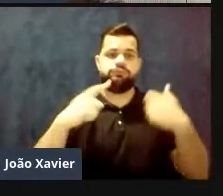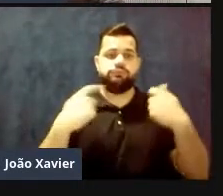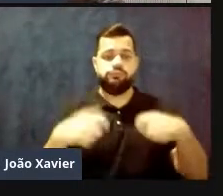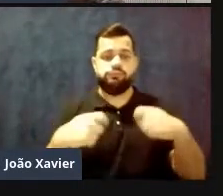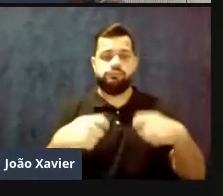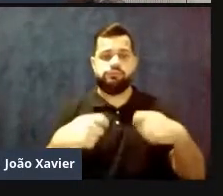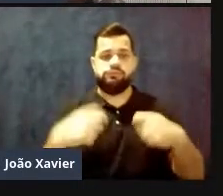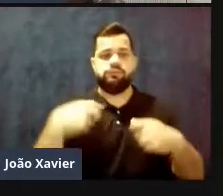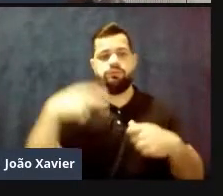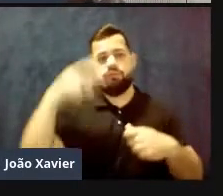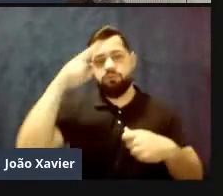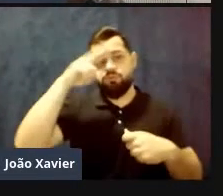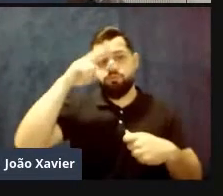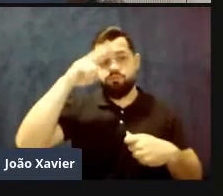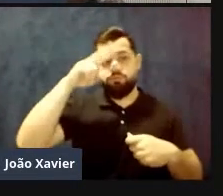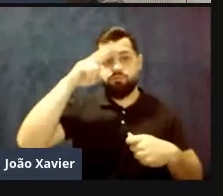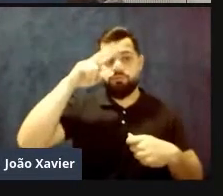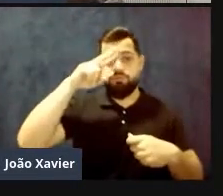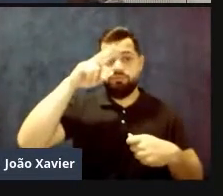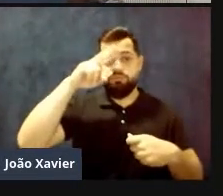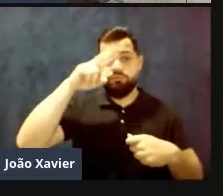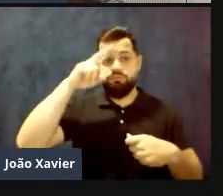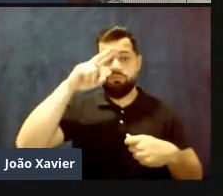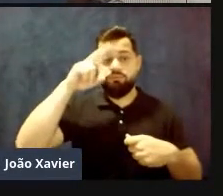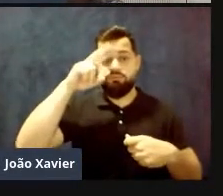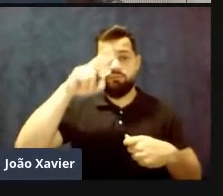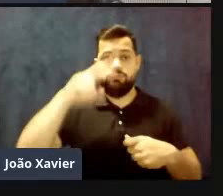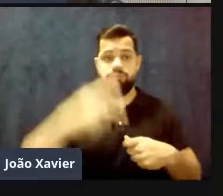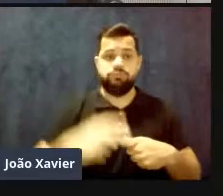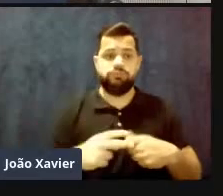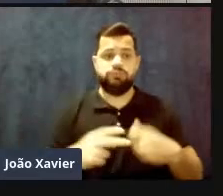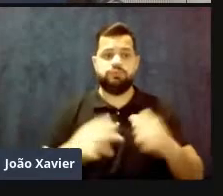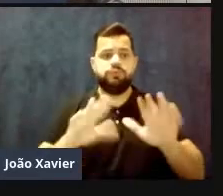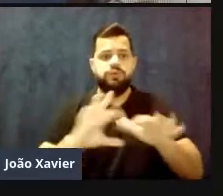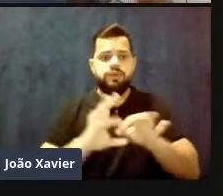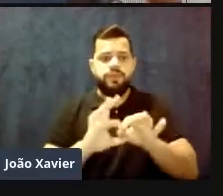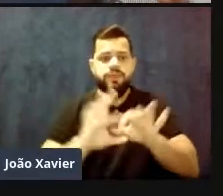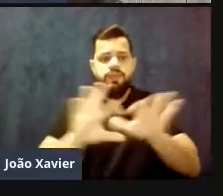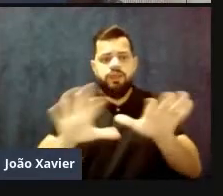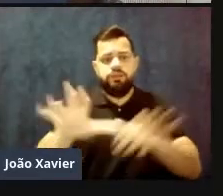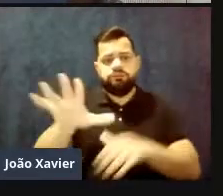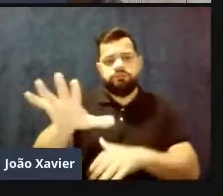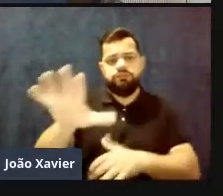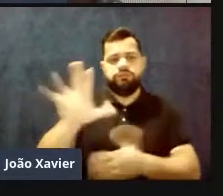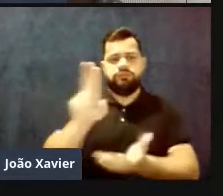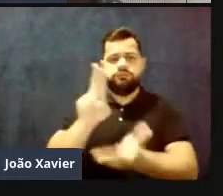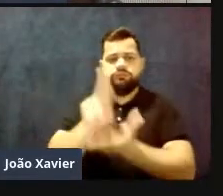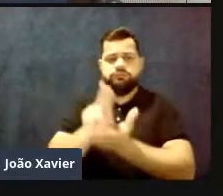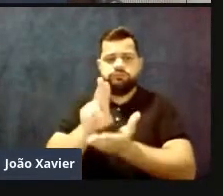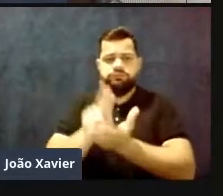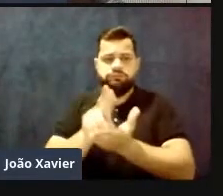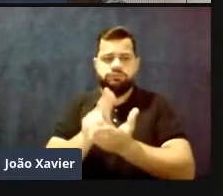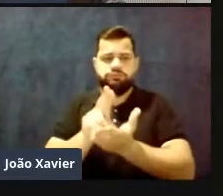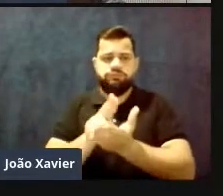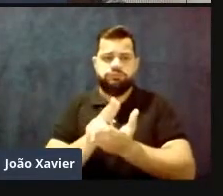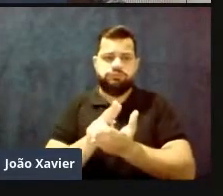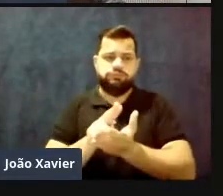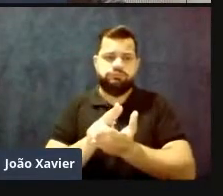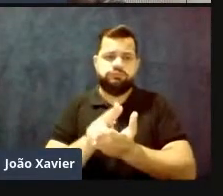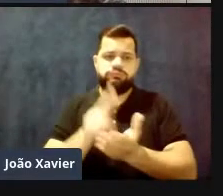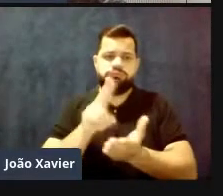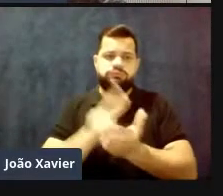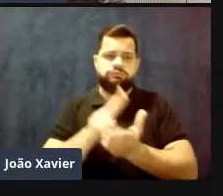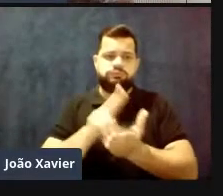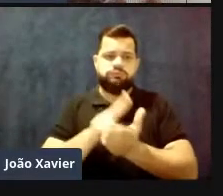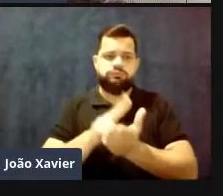não persiga metas nutricionais. Deixe o paciente com SARS-CoV-2, independente de ter outras comorbidades ou não, numa proporção